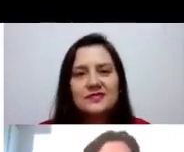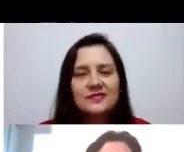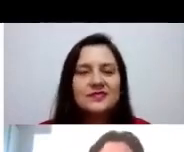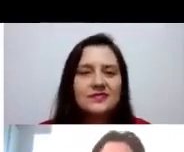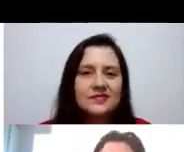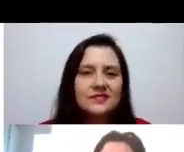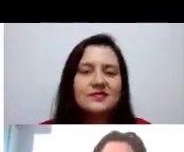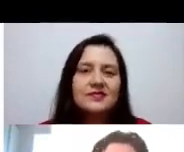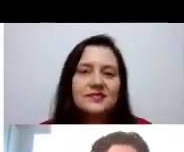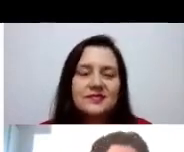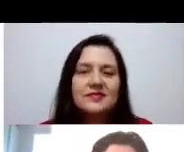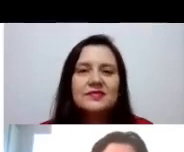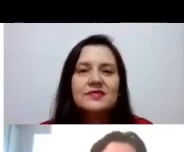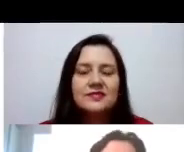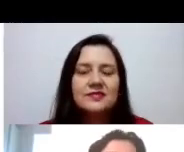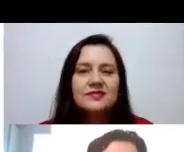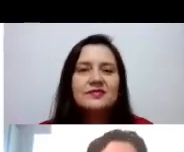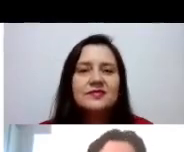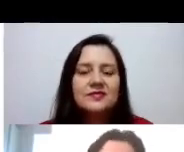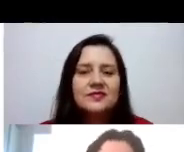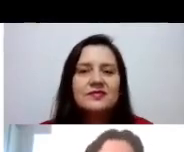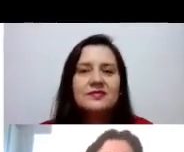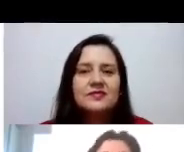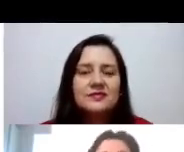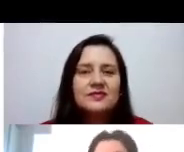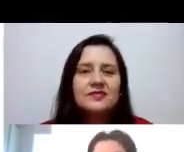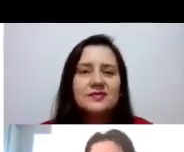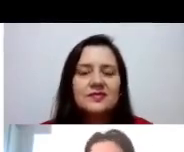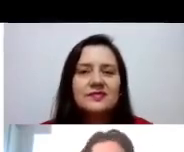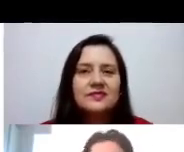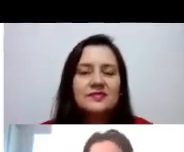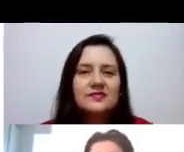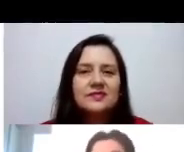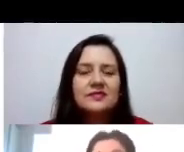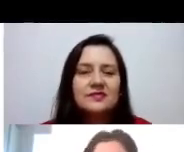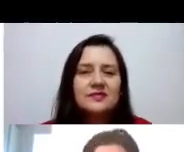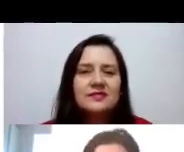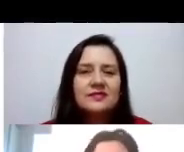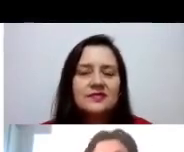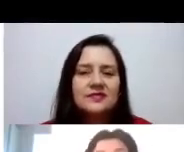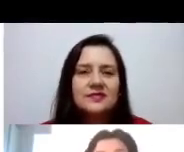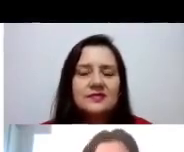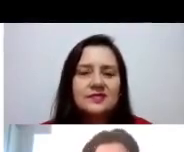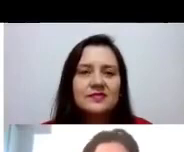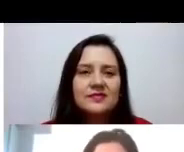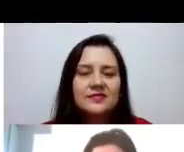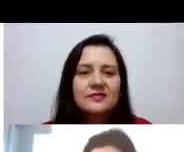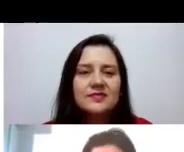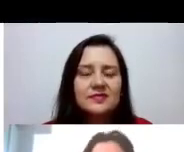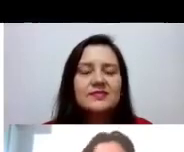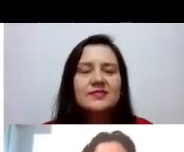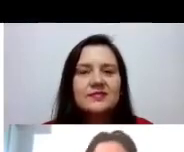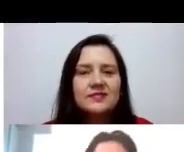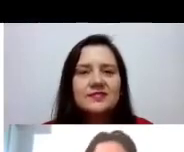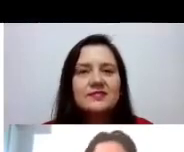na gente, no nosso potencial, na nossa capacidade, e durante o percurso, infelizmente, a gente não consegue dar os resultados